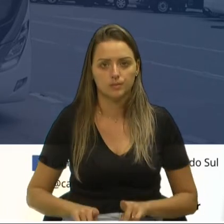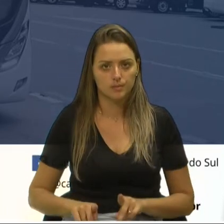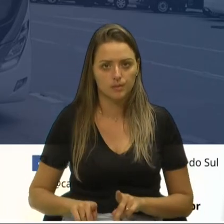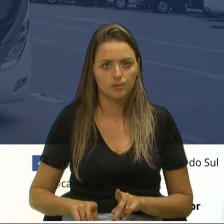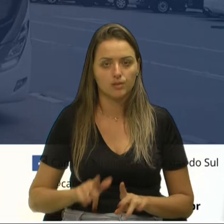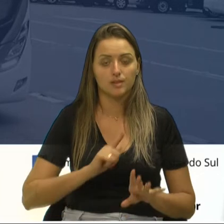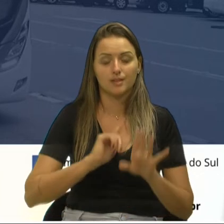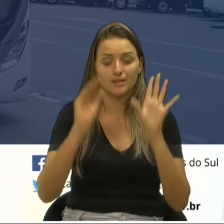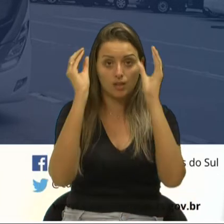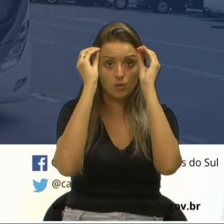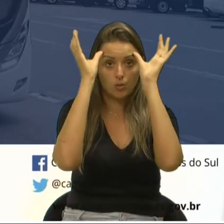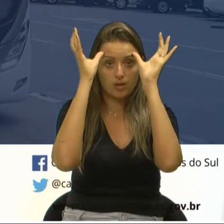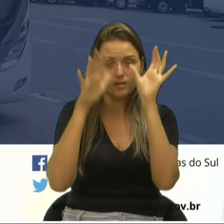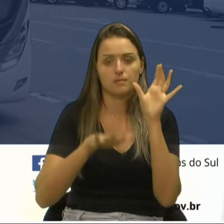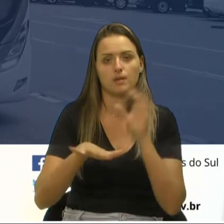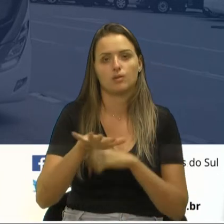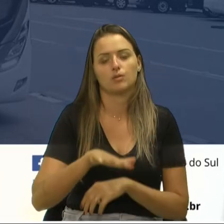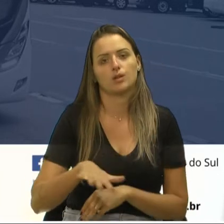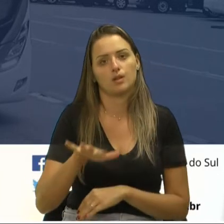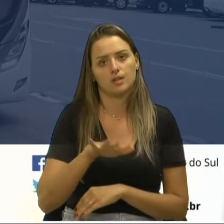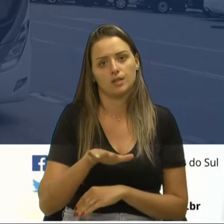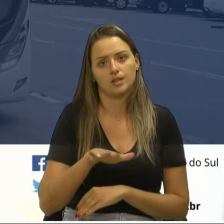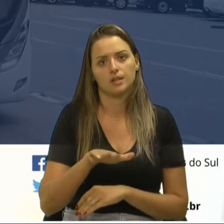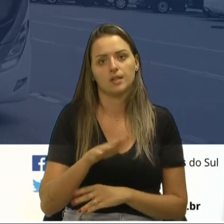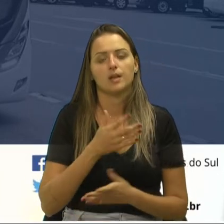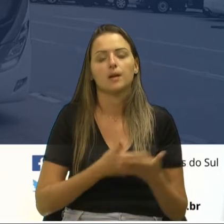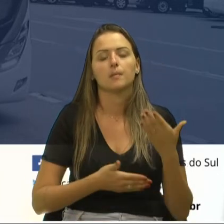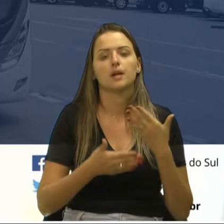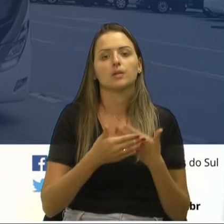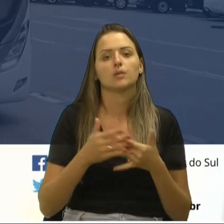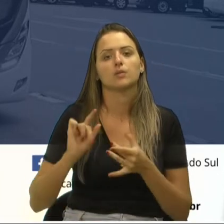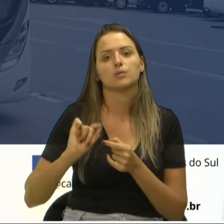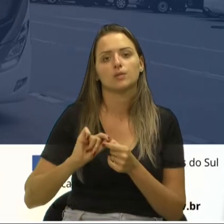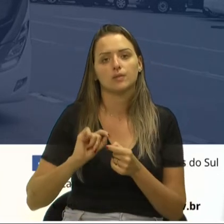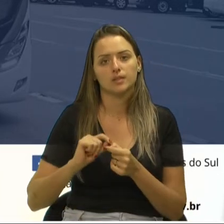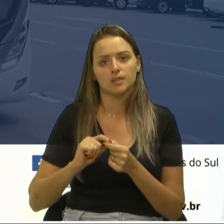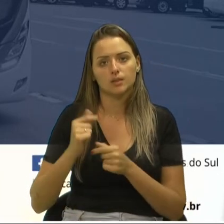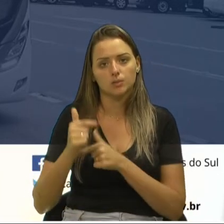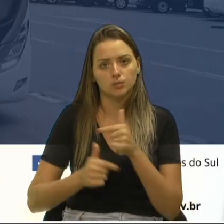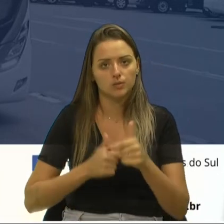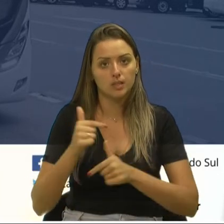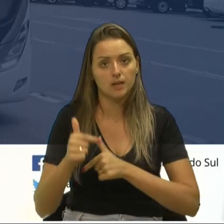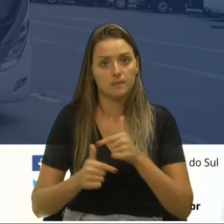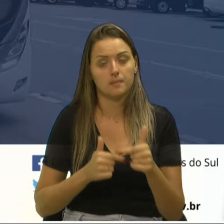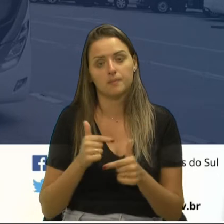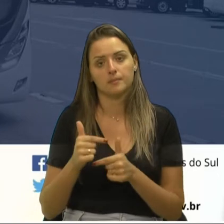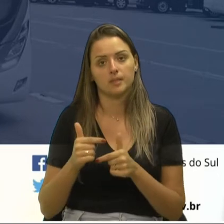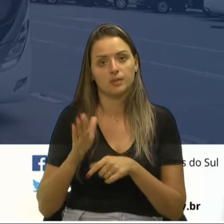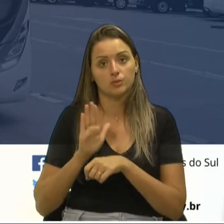amplo conhecimento na área para que a gente possa fazer um trabalho aberto